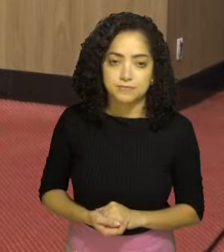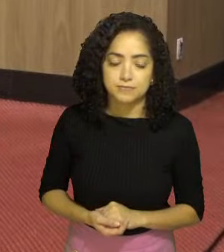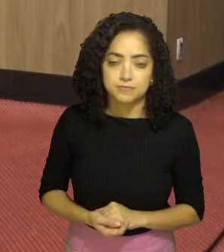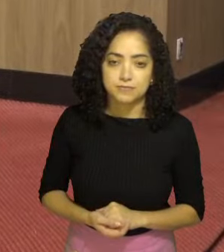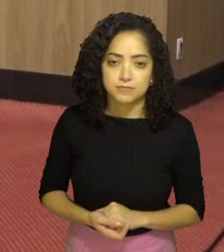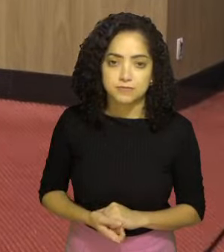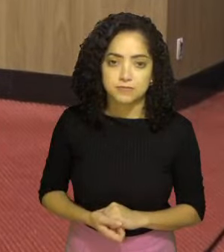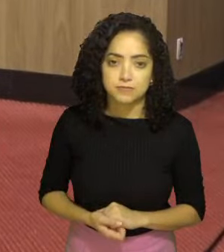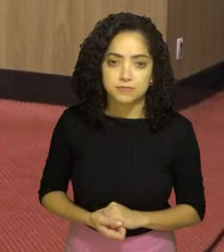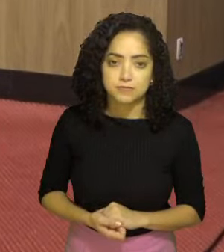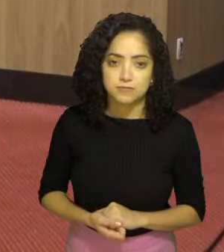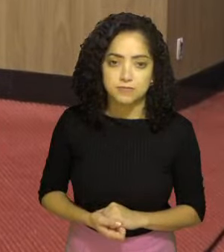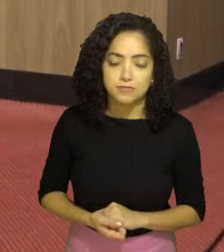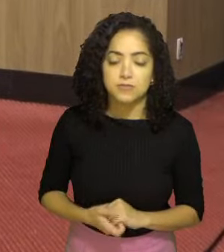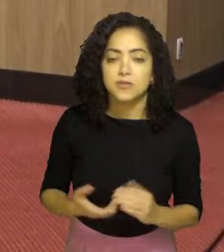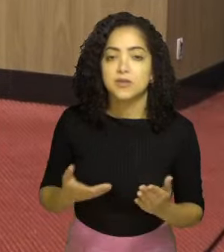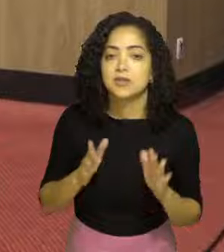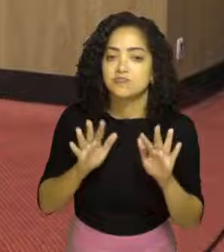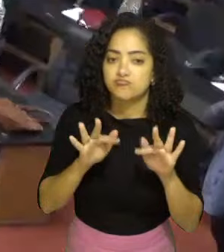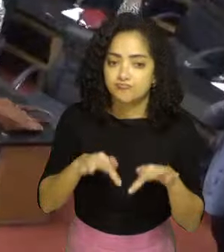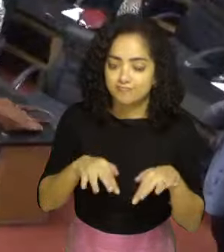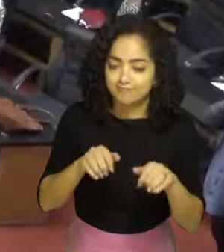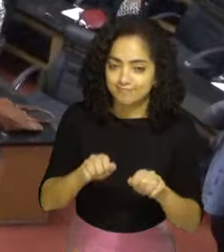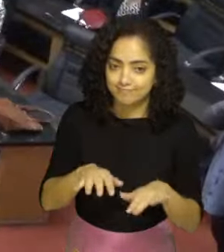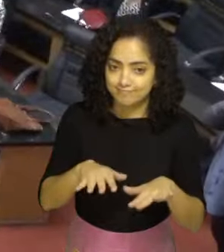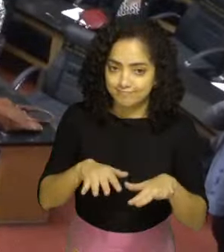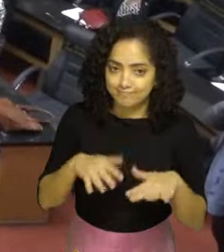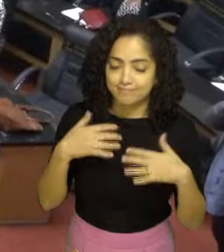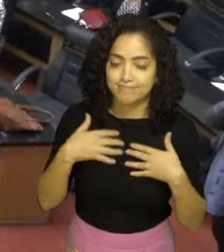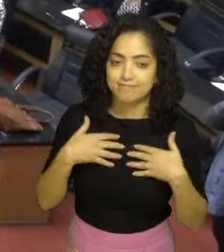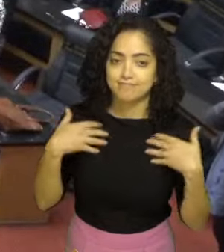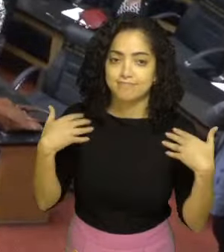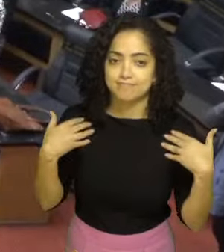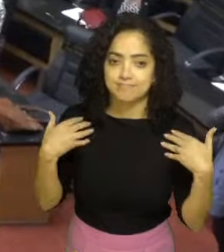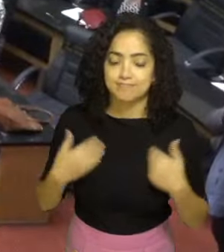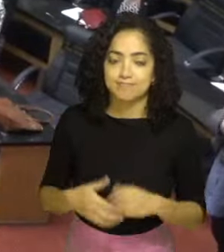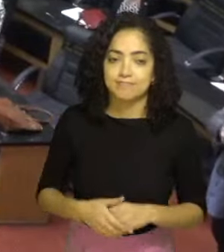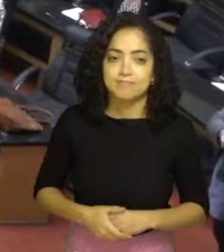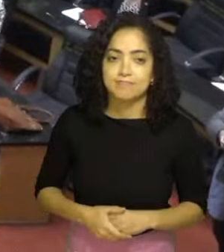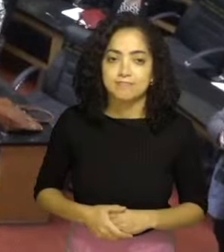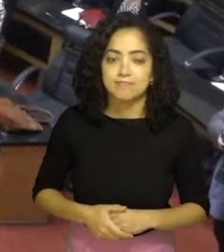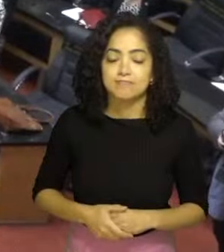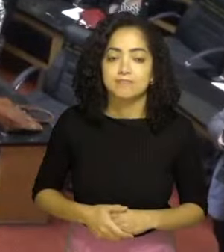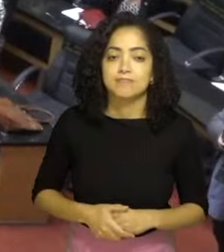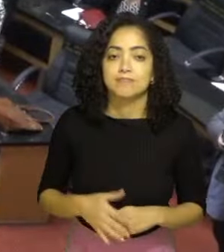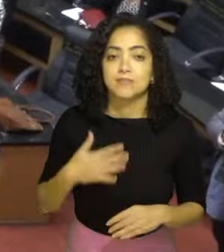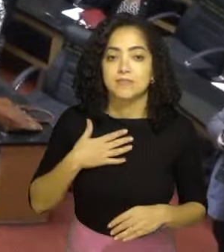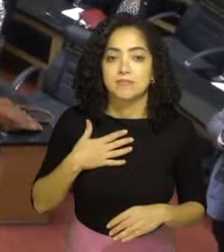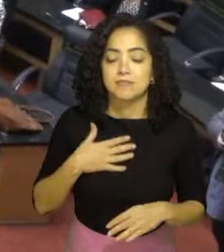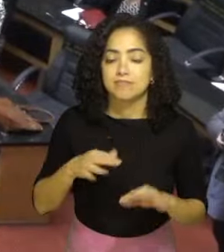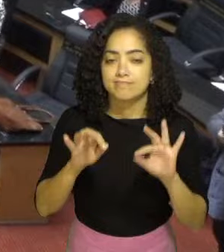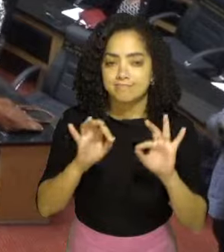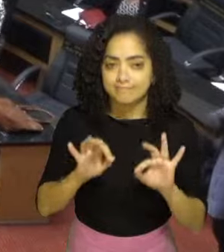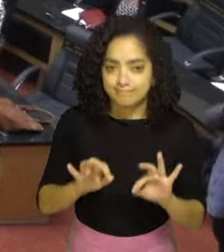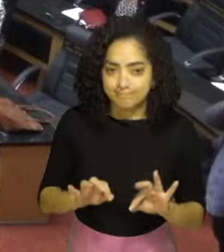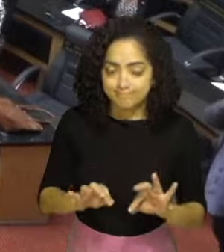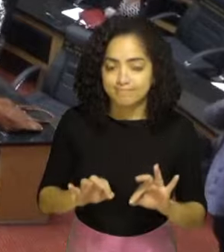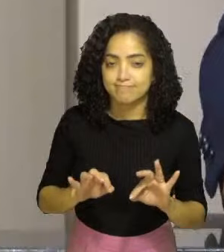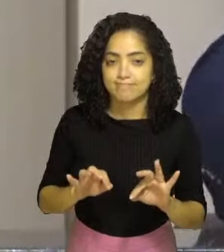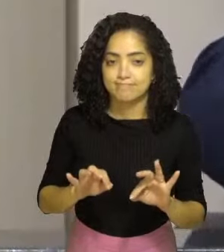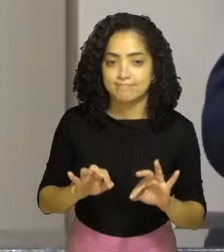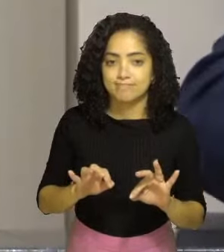Nós estamos chegando ao final desta sessão solene. Tenho certeza que ficará